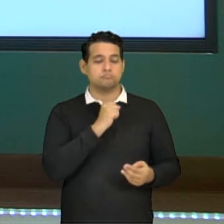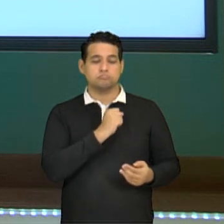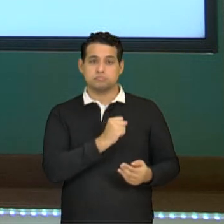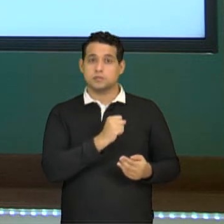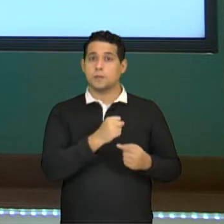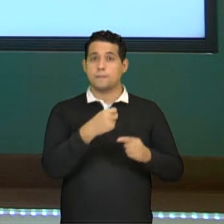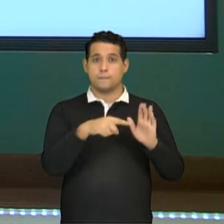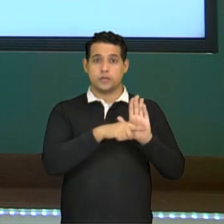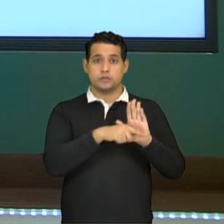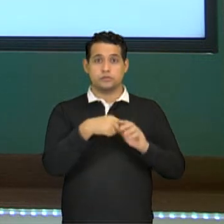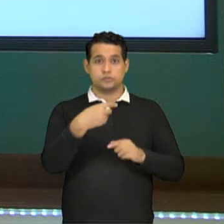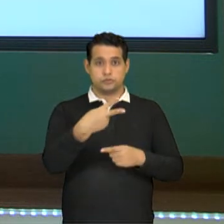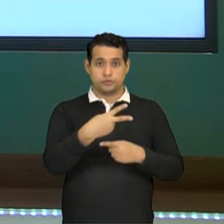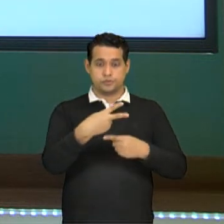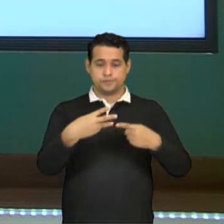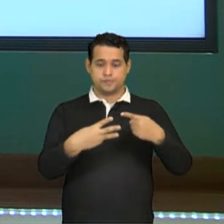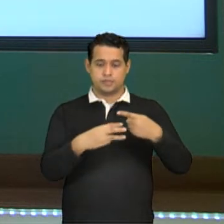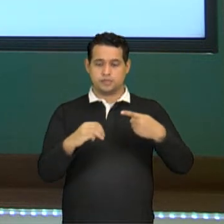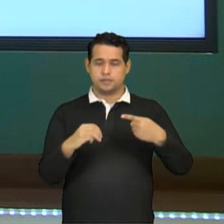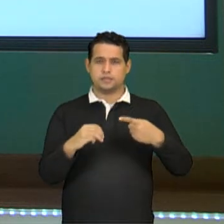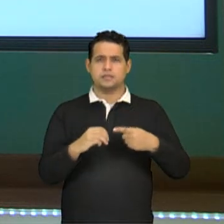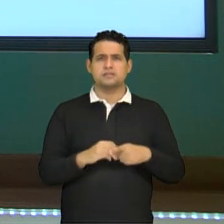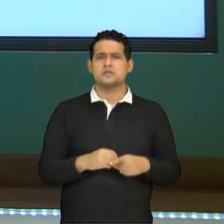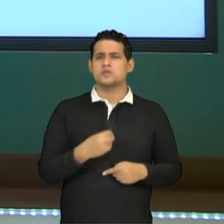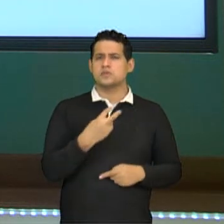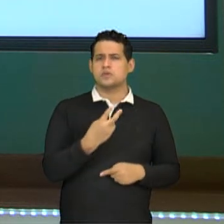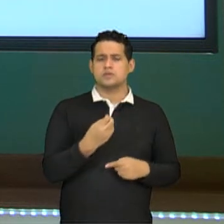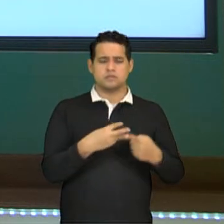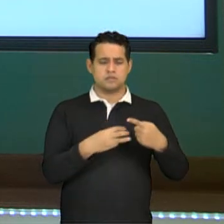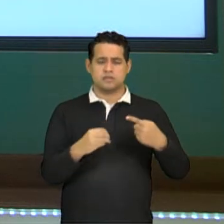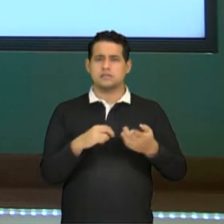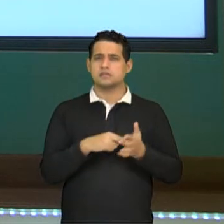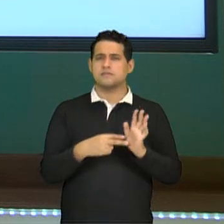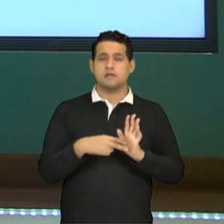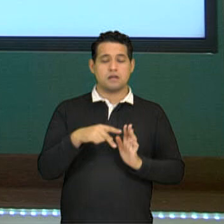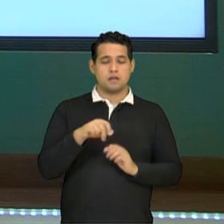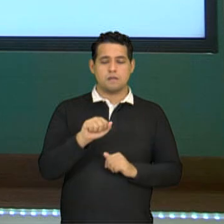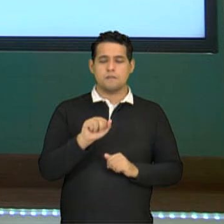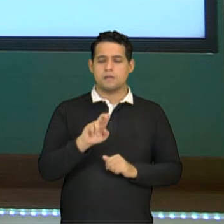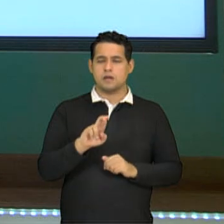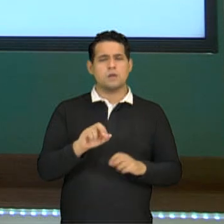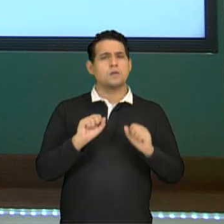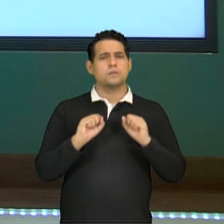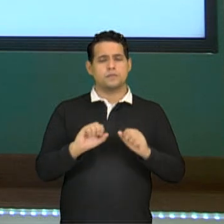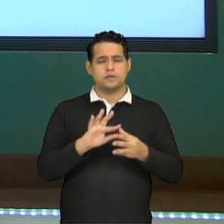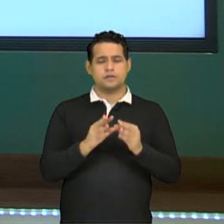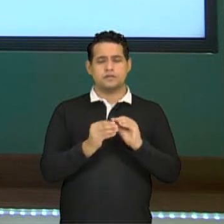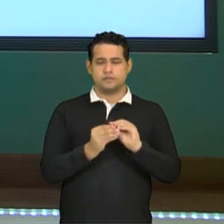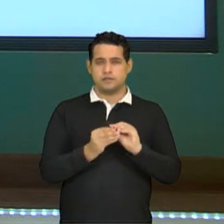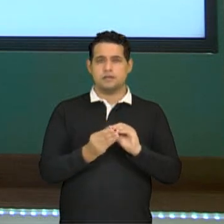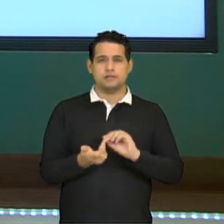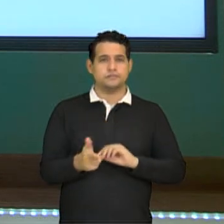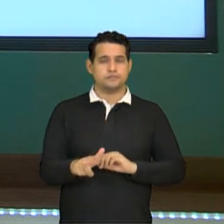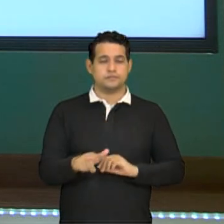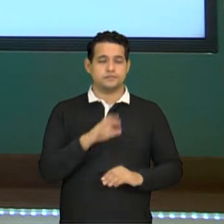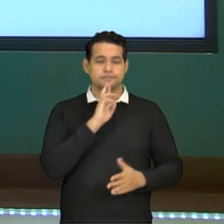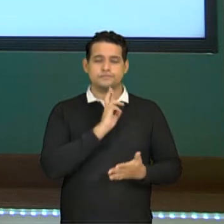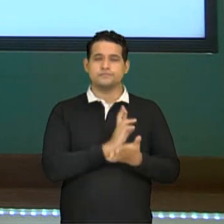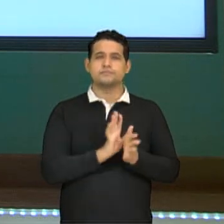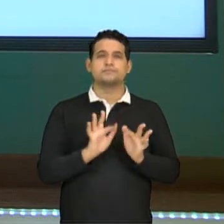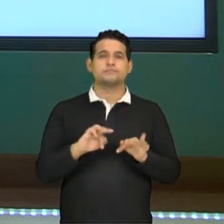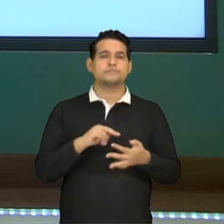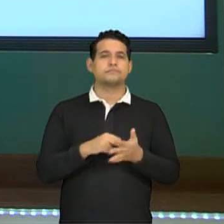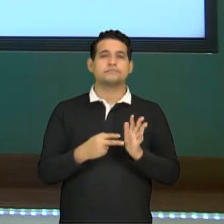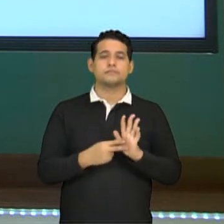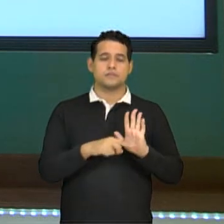sobre 30. E tanto 2 quanto 30 são pares, então eu posso simplificar mais uma vez. Então, resultado